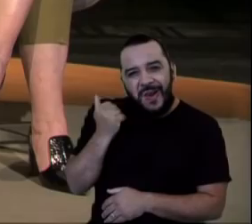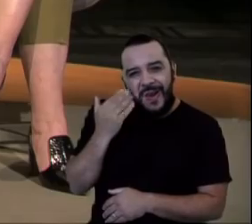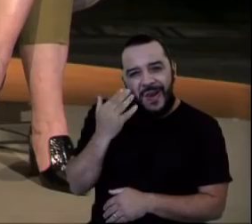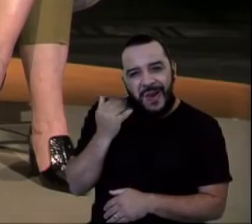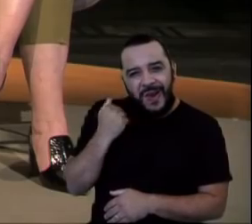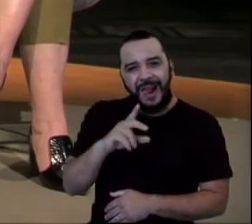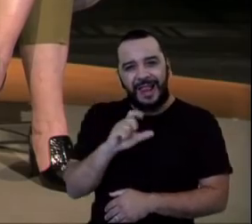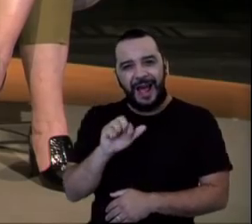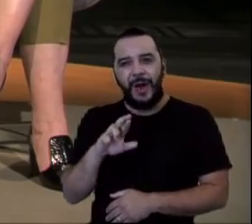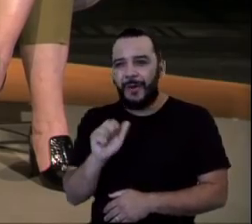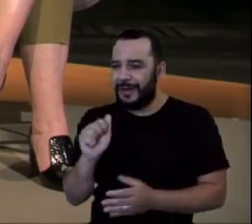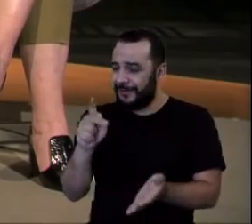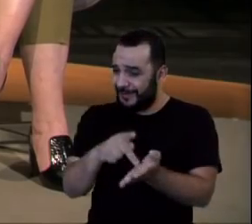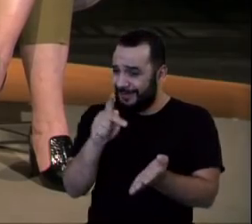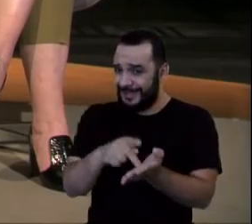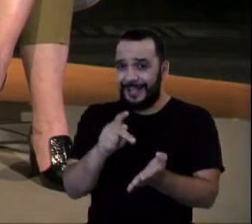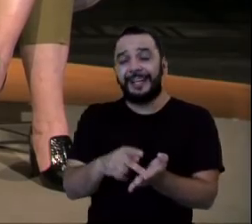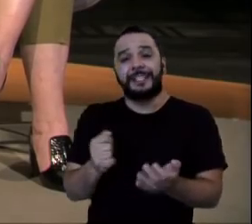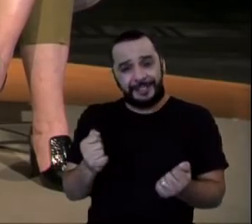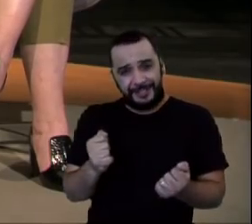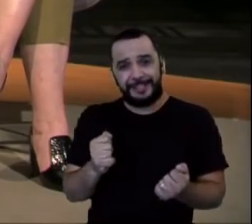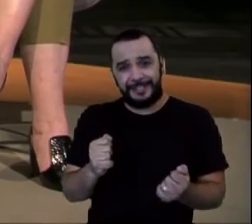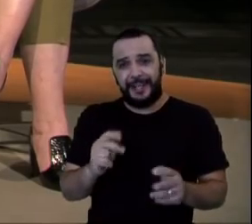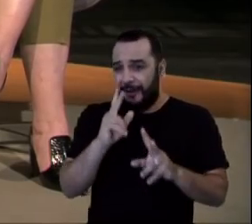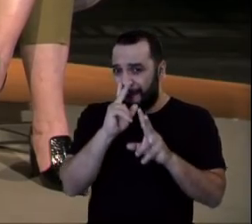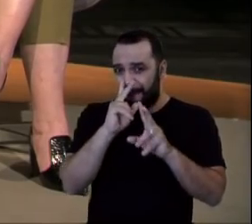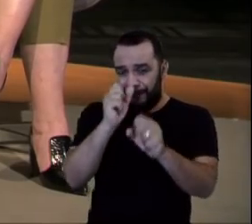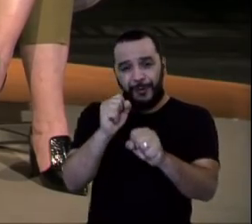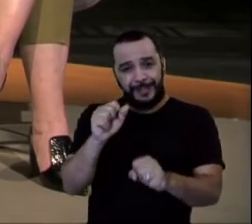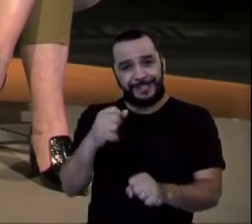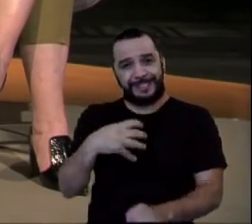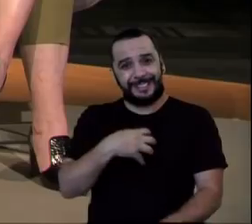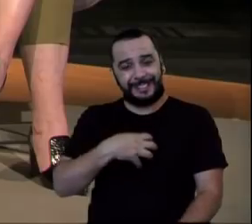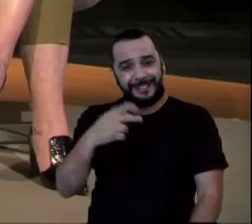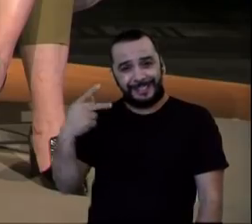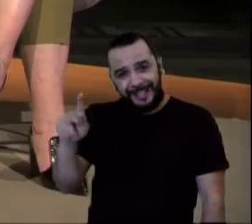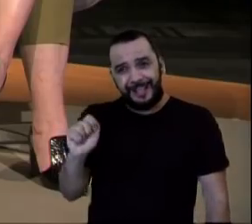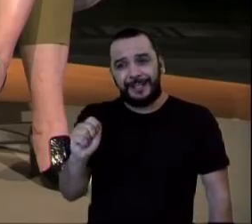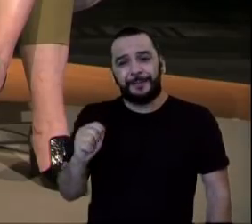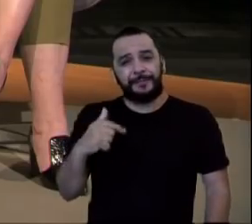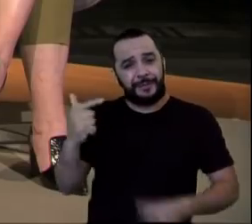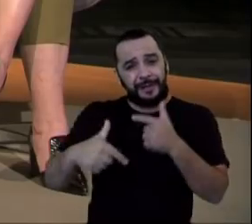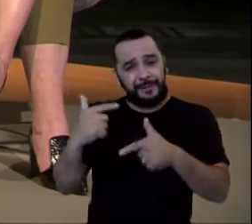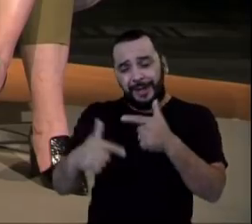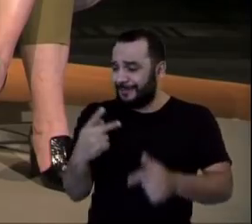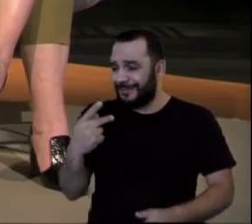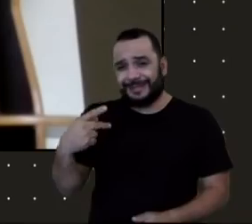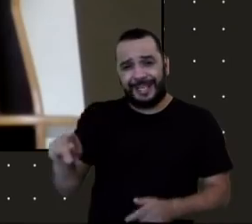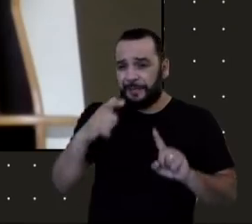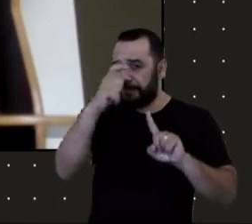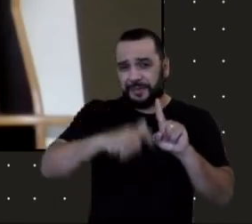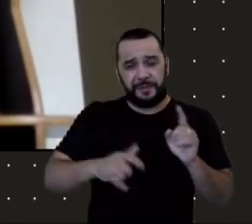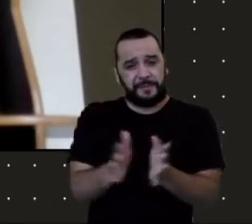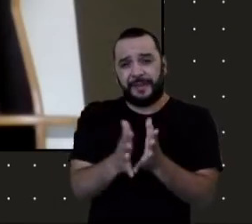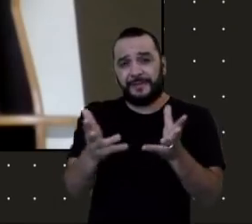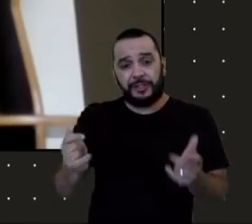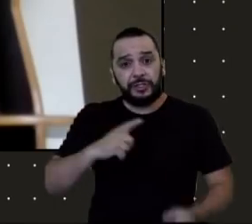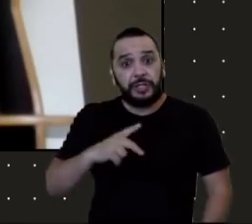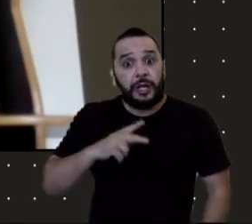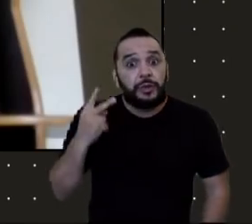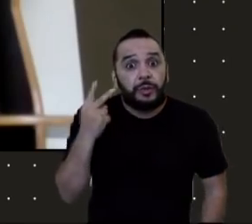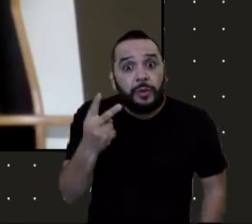realmente marcou para mim um início muito especial na minha carreira. E a